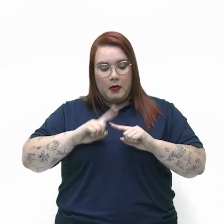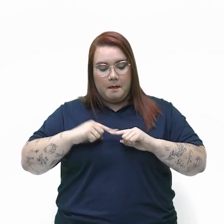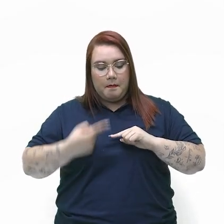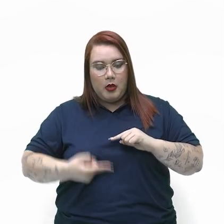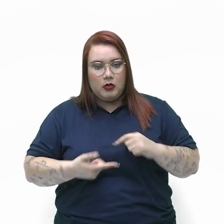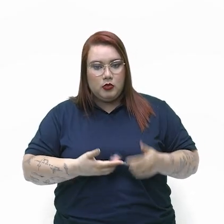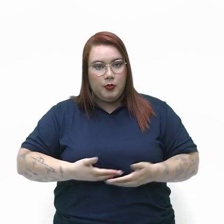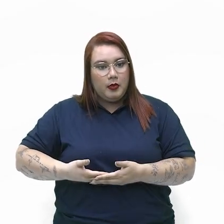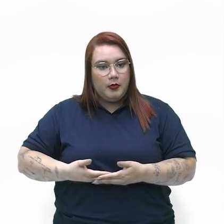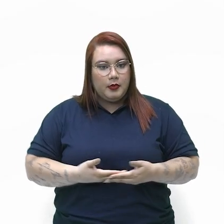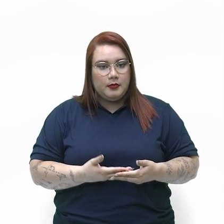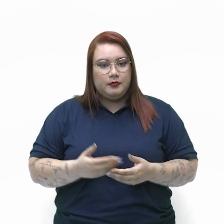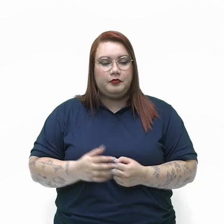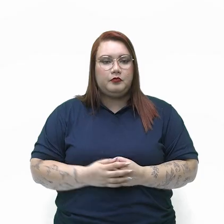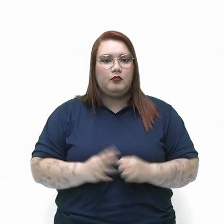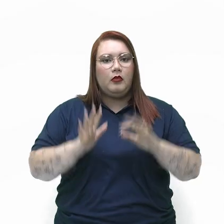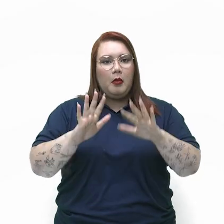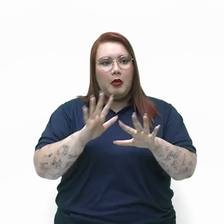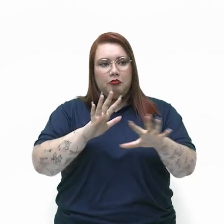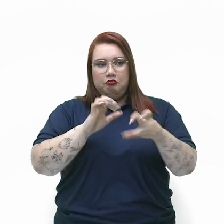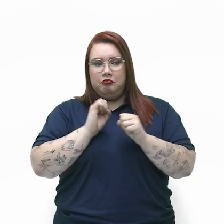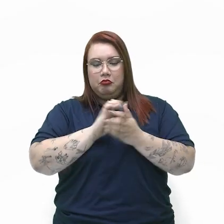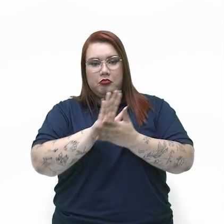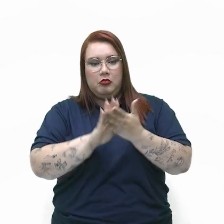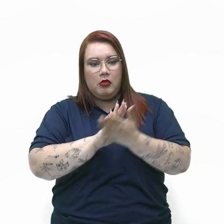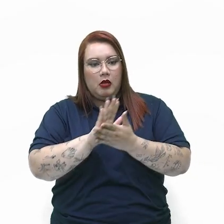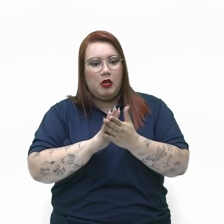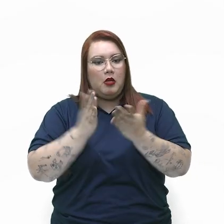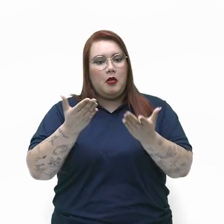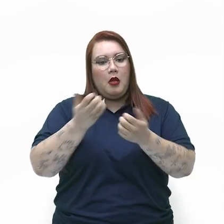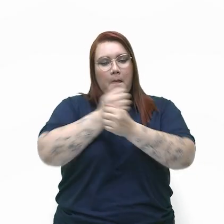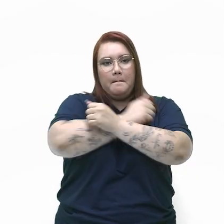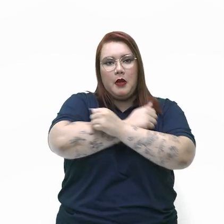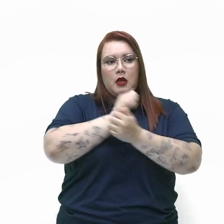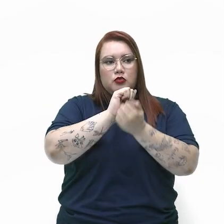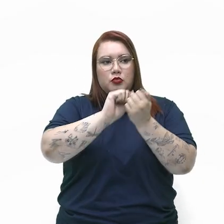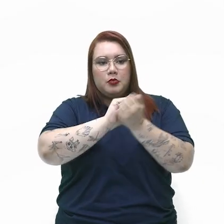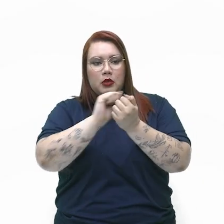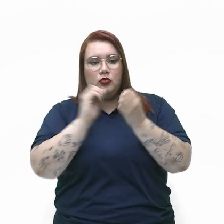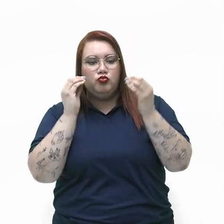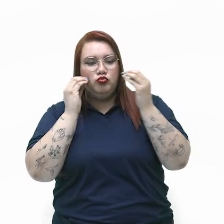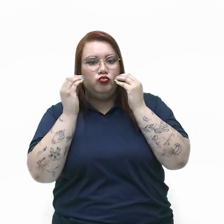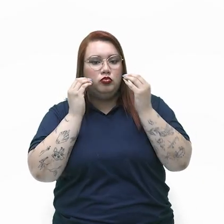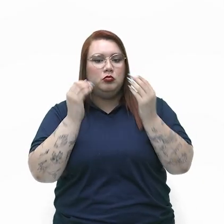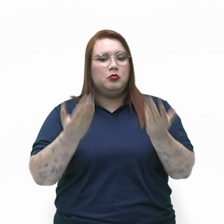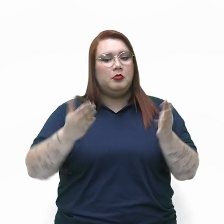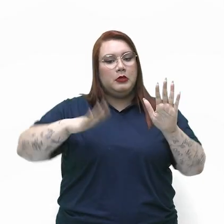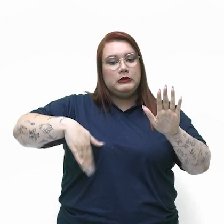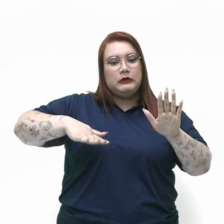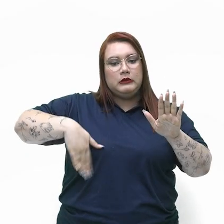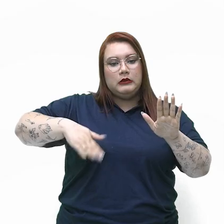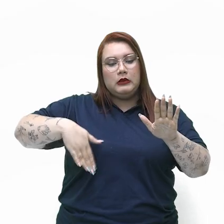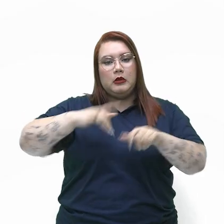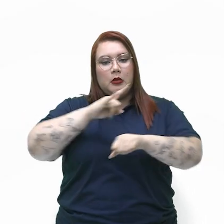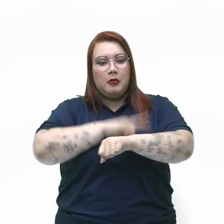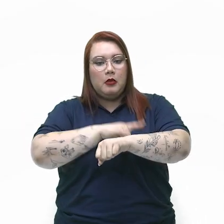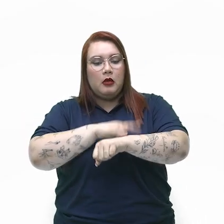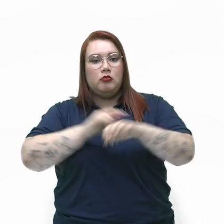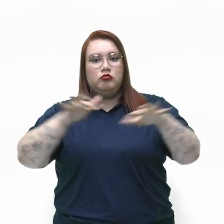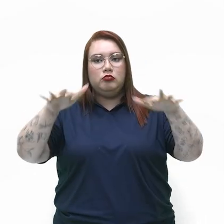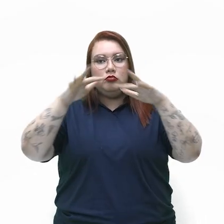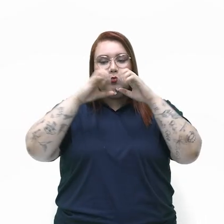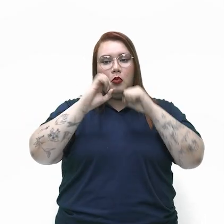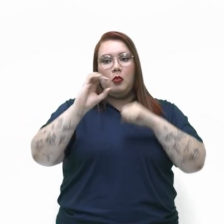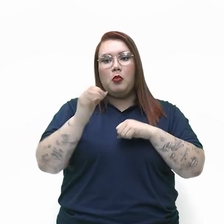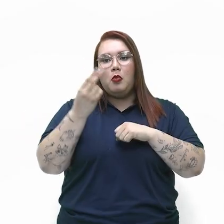pega? Abraços e beijos, compartilhamento de objetos, piscina ou banheiro e pelo ar, tá certo?